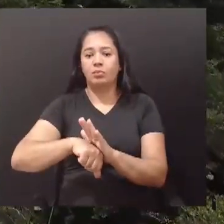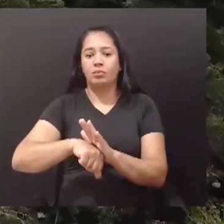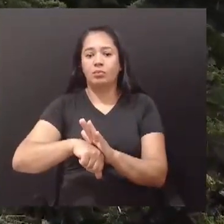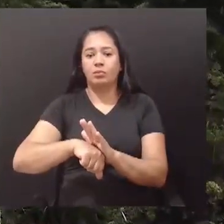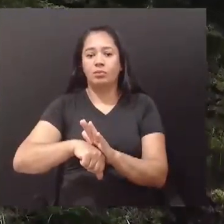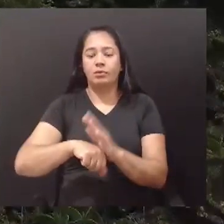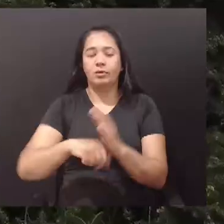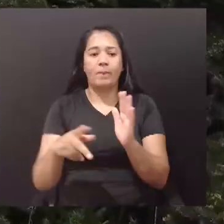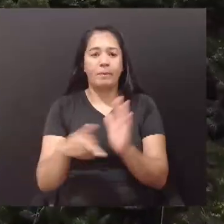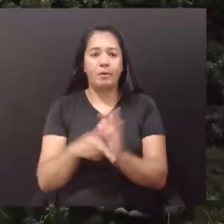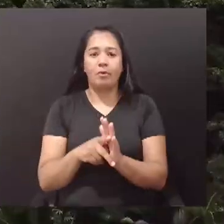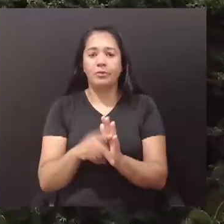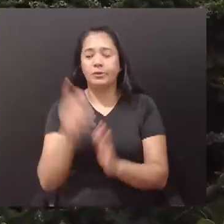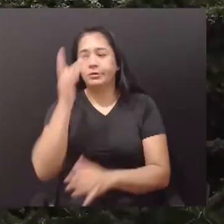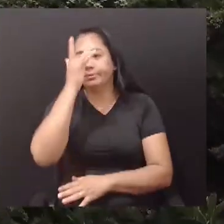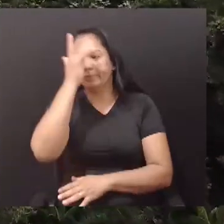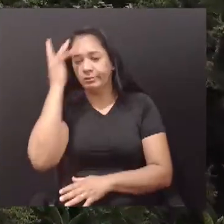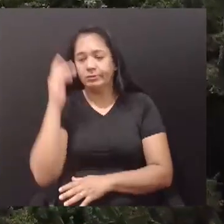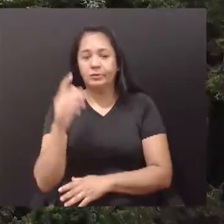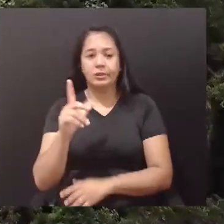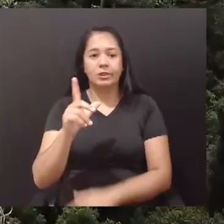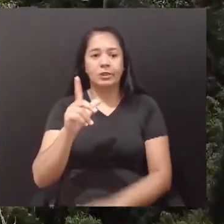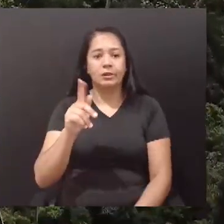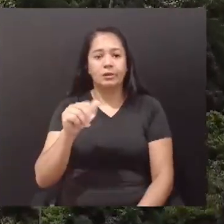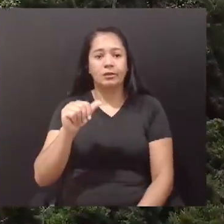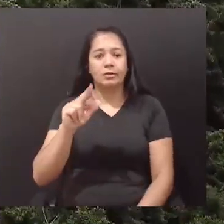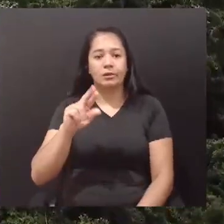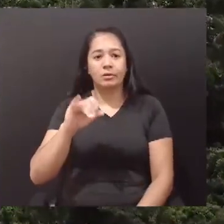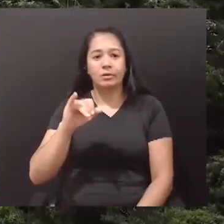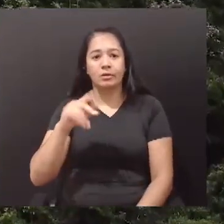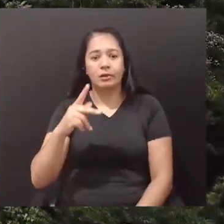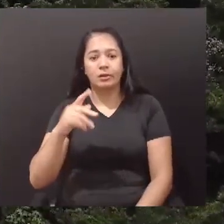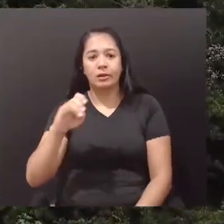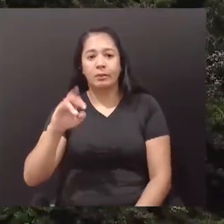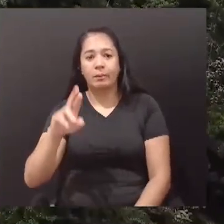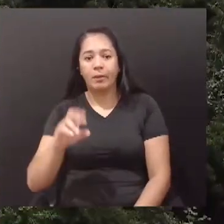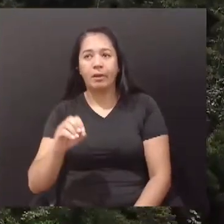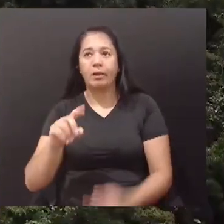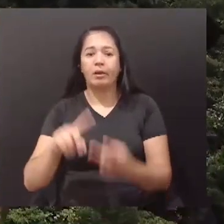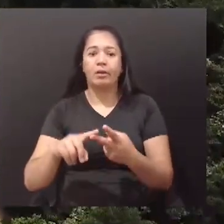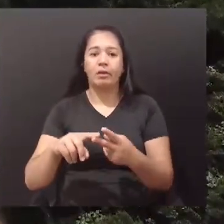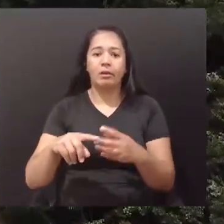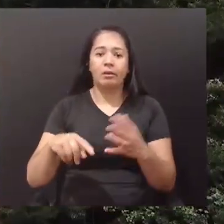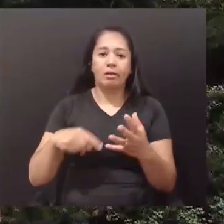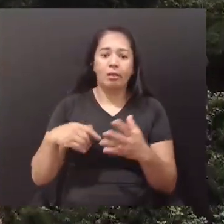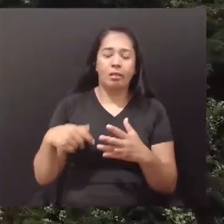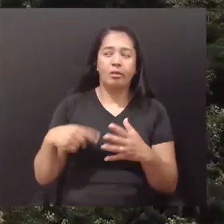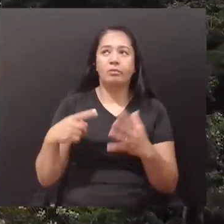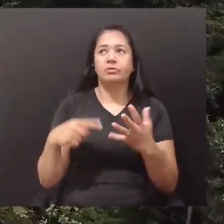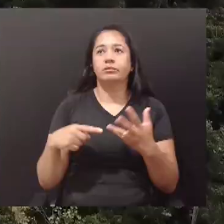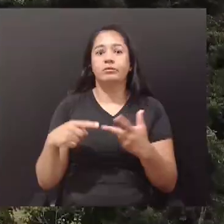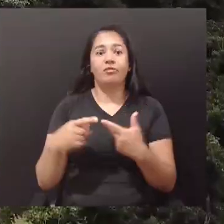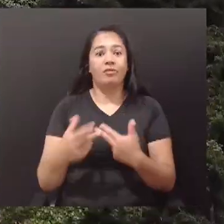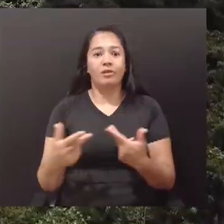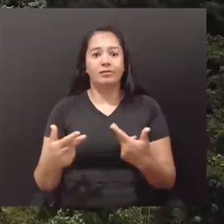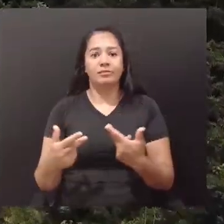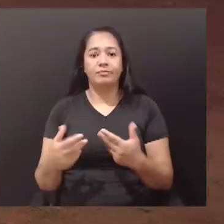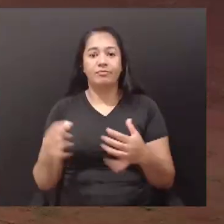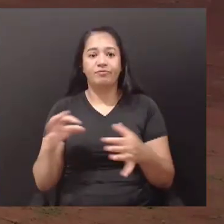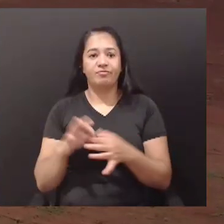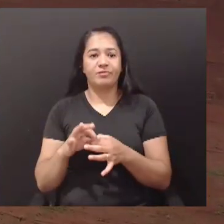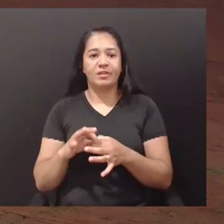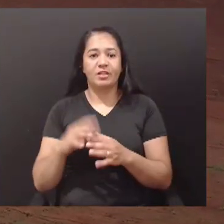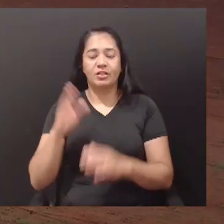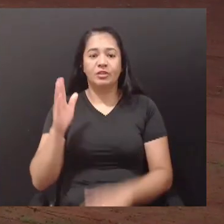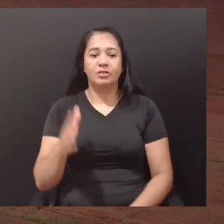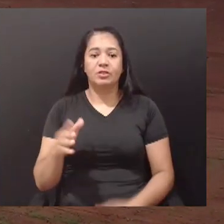garimpeiro, de minerador, não está ligado propriamente a um